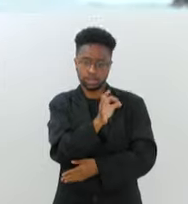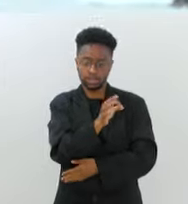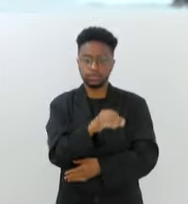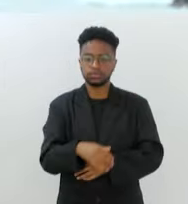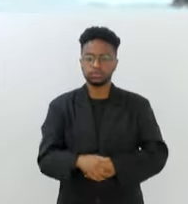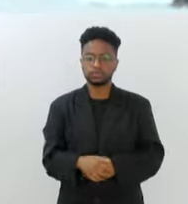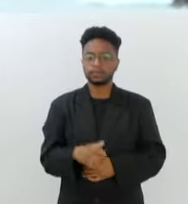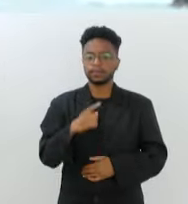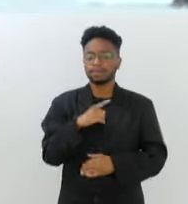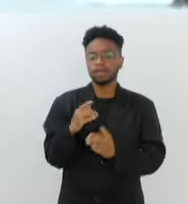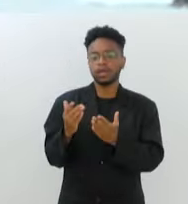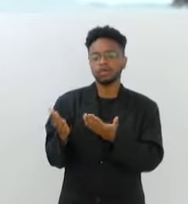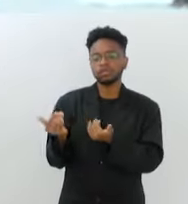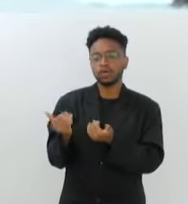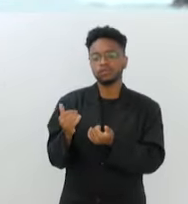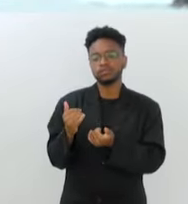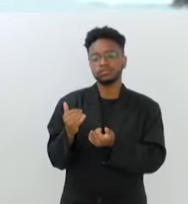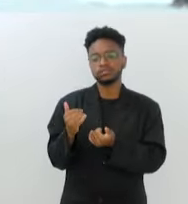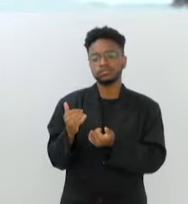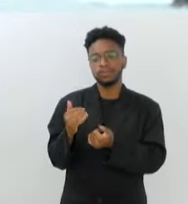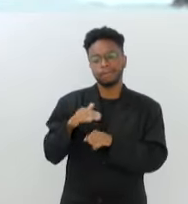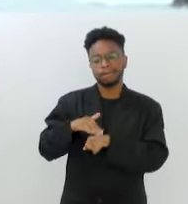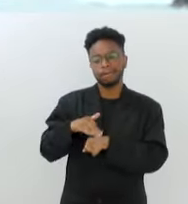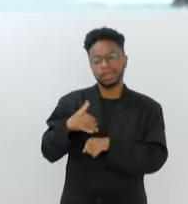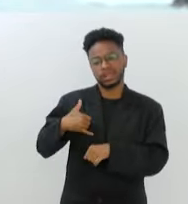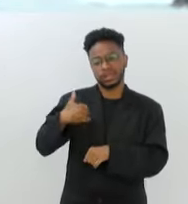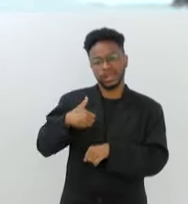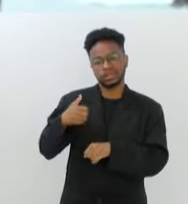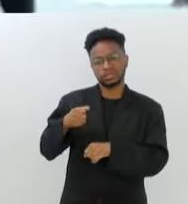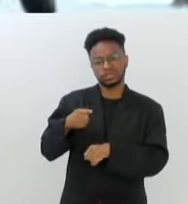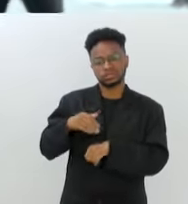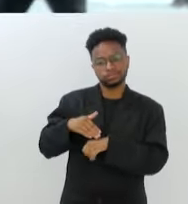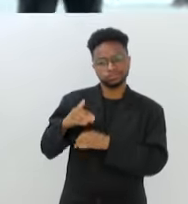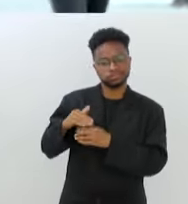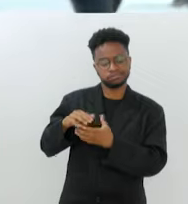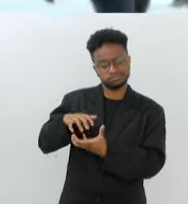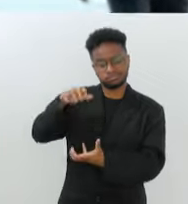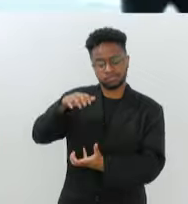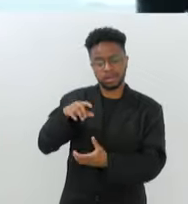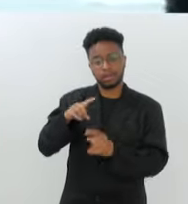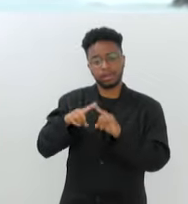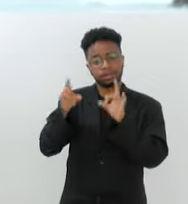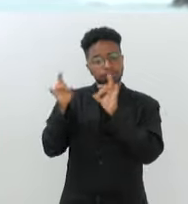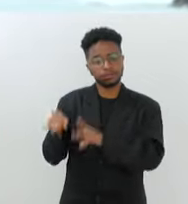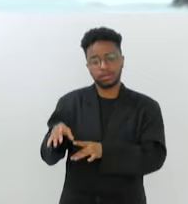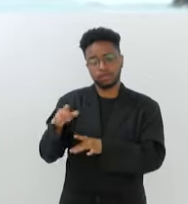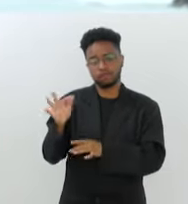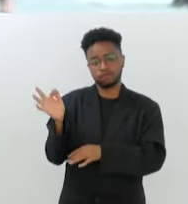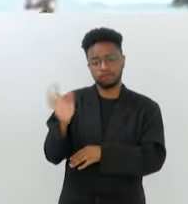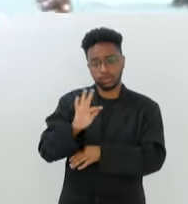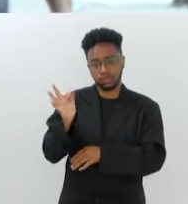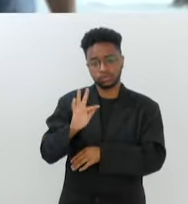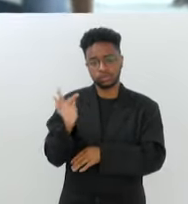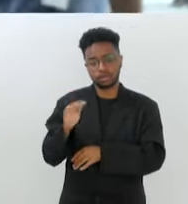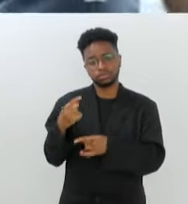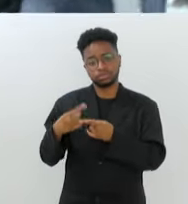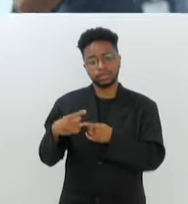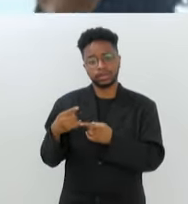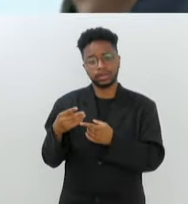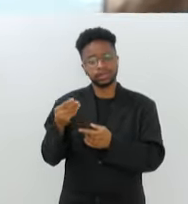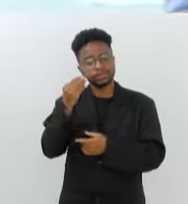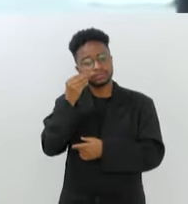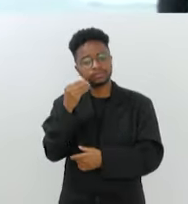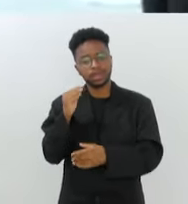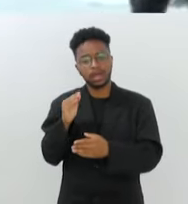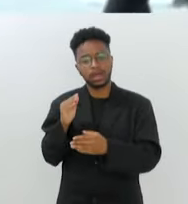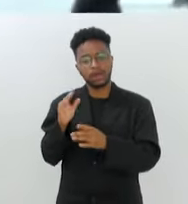que não são adolescentes, são um pouquinho mais velhos, mas deixaram a faculdade para apostar nas bets, deu errado, porque viram que não era aquilo